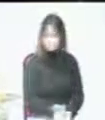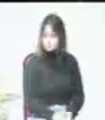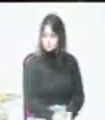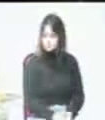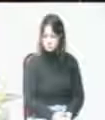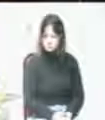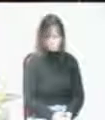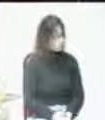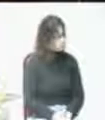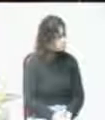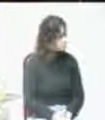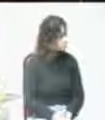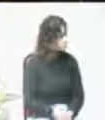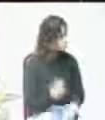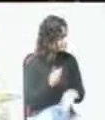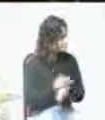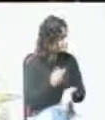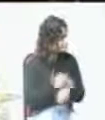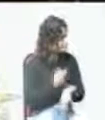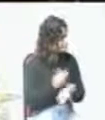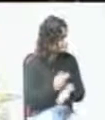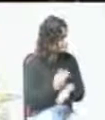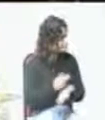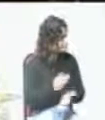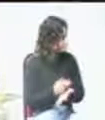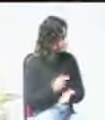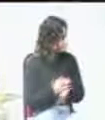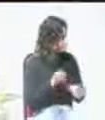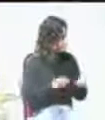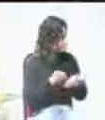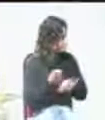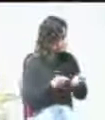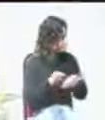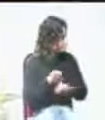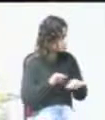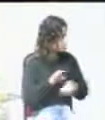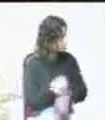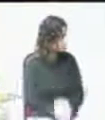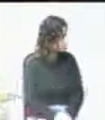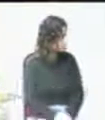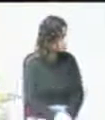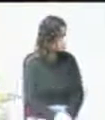maestrinas dessa intensa e variada programação cultural.